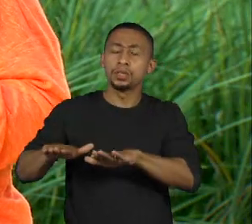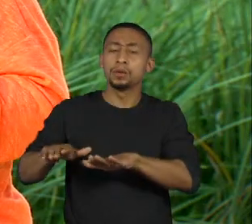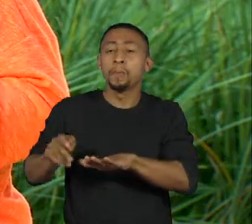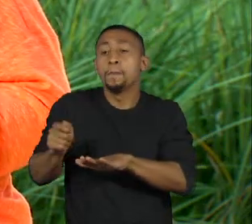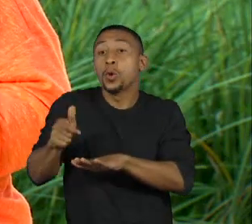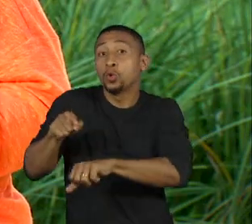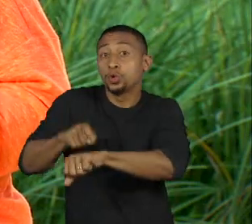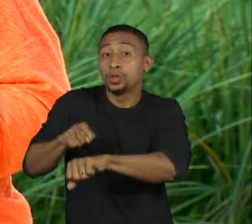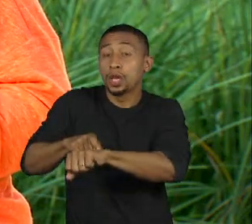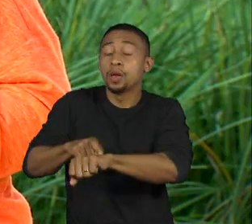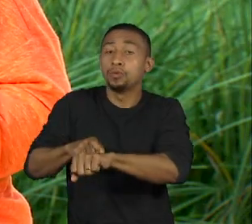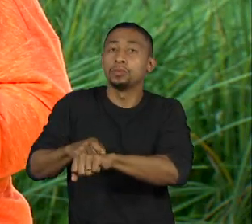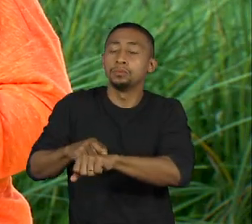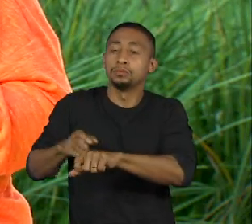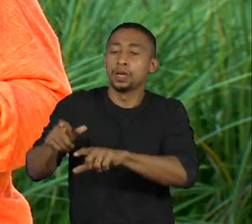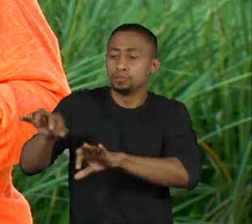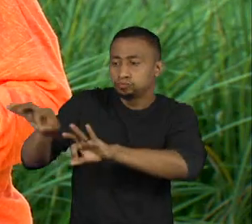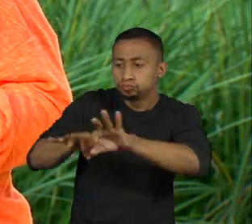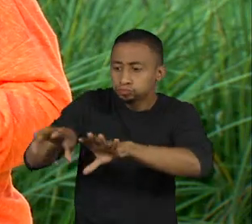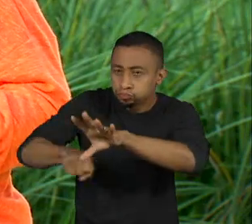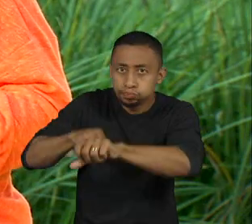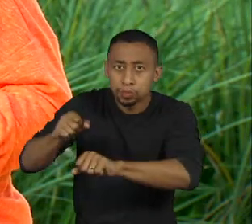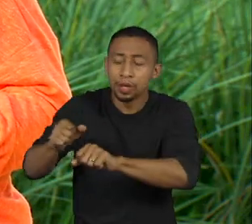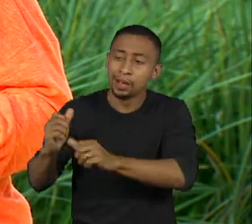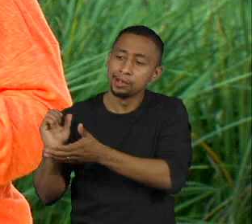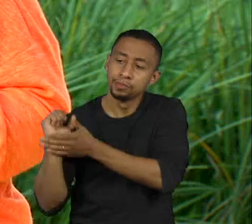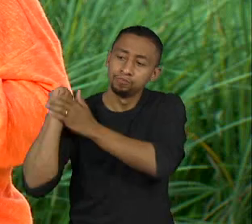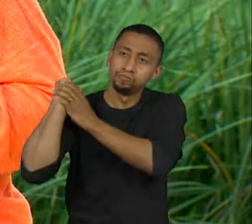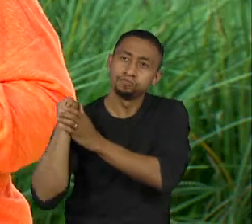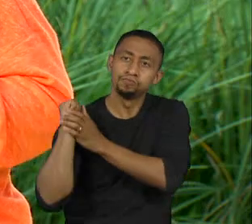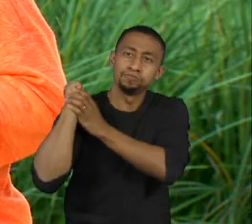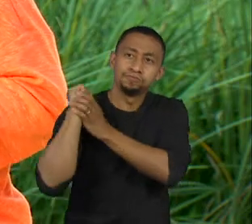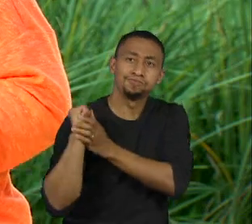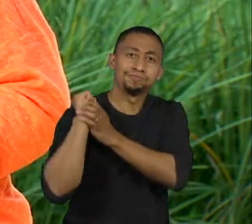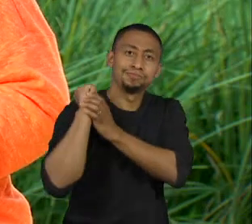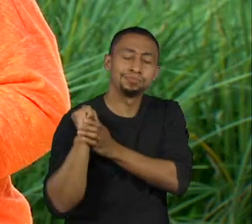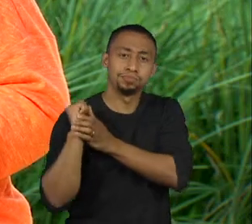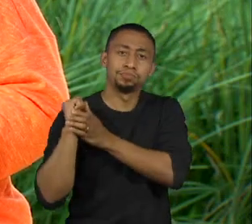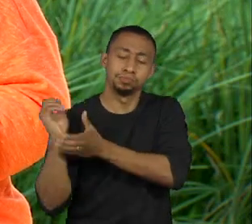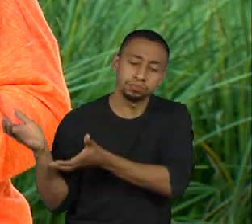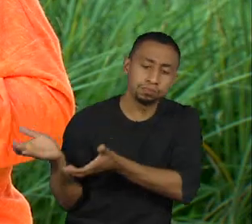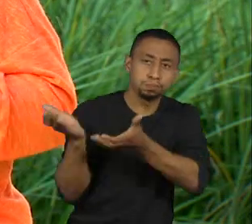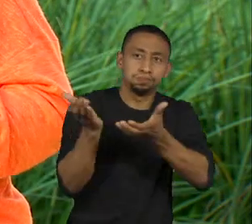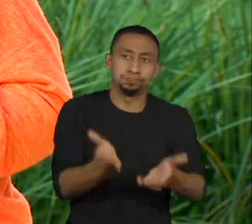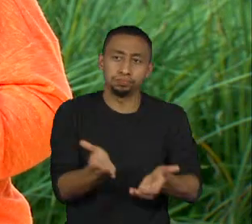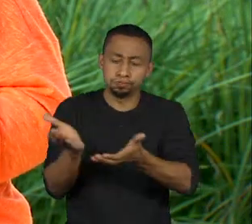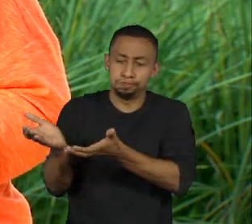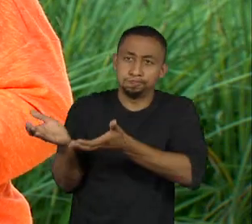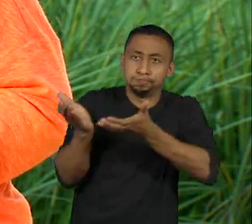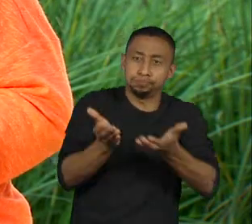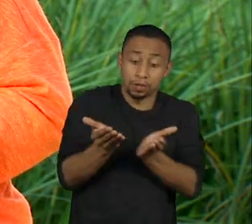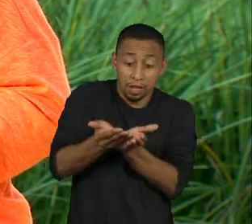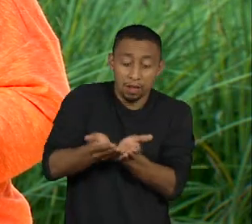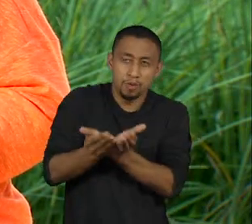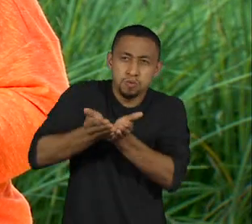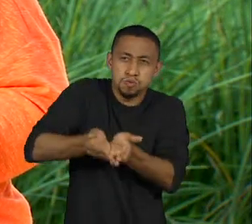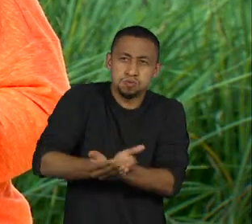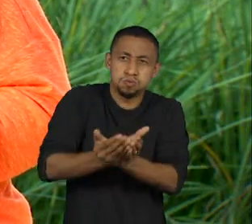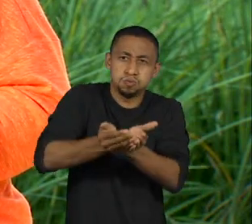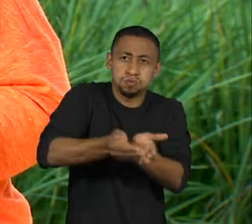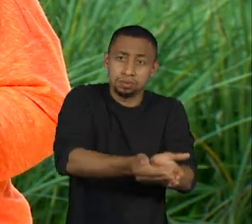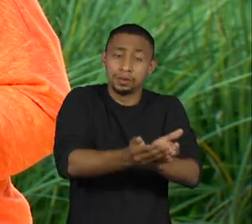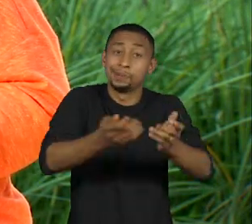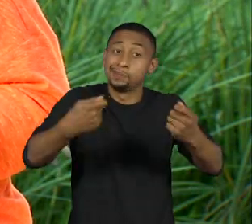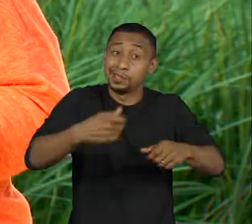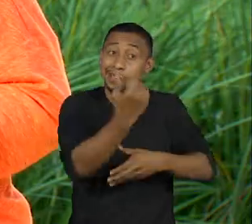O transporte das sacas é feito em canoas pelos rios cheios de corredeiras, uma produção que depende da